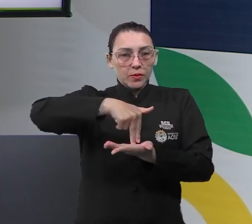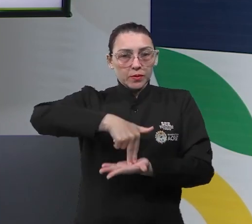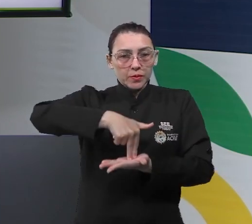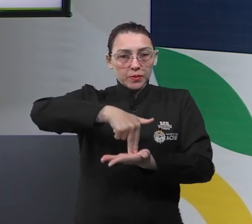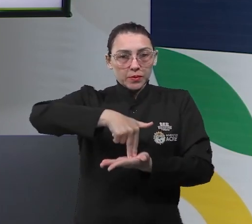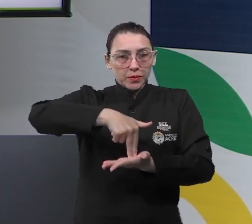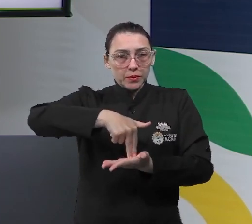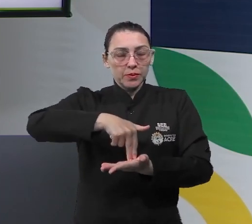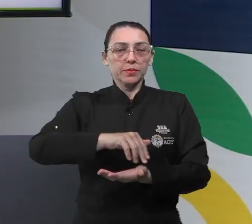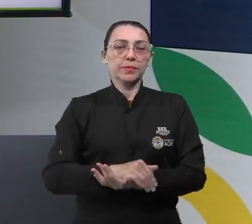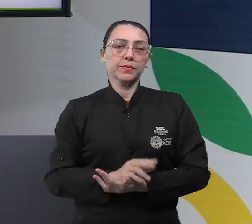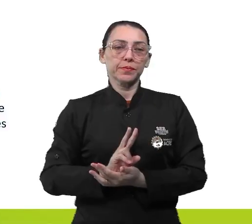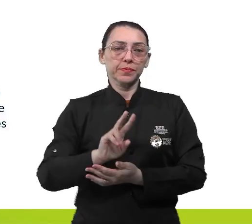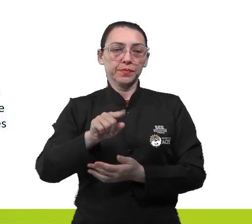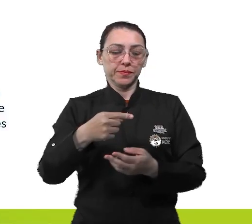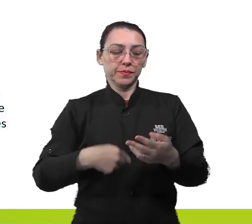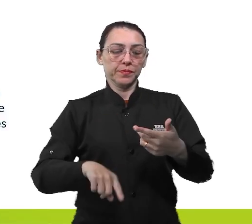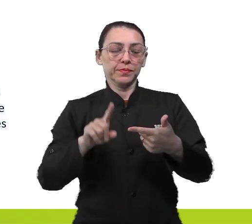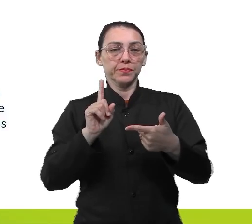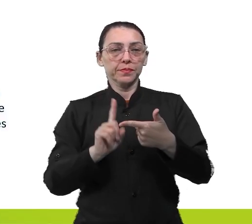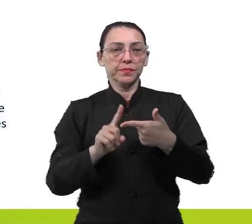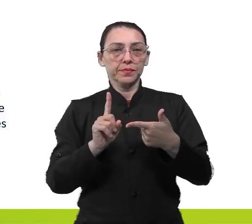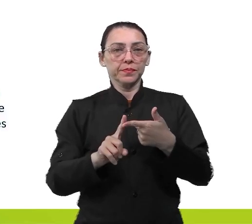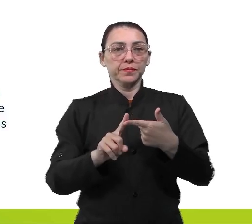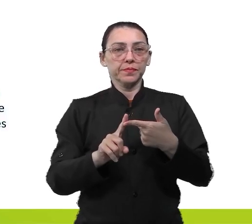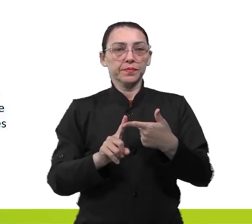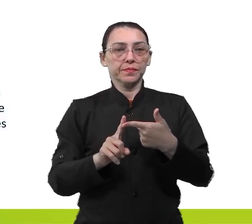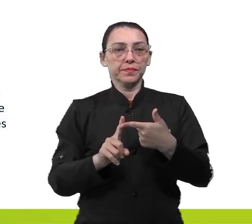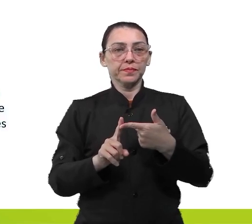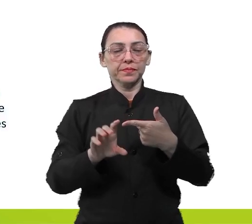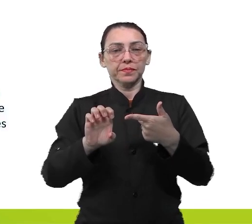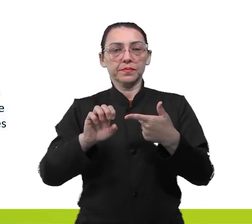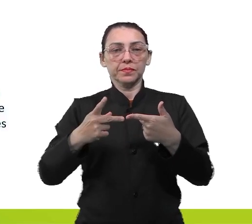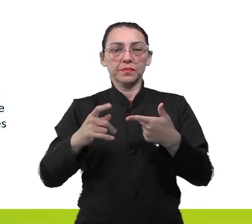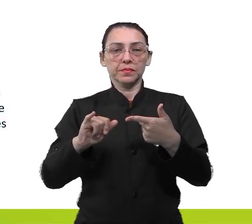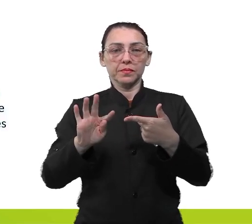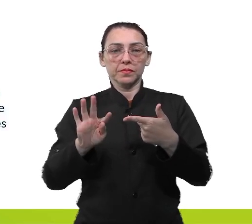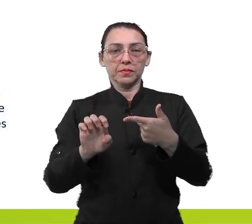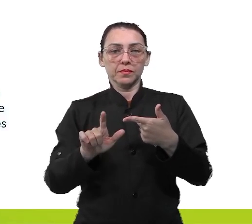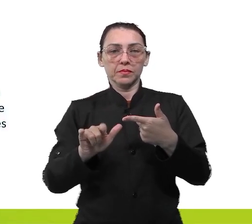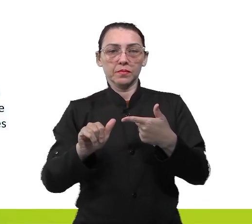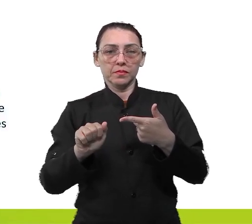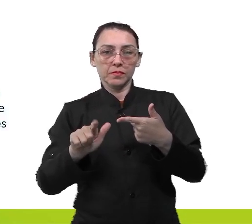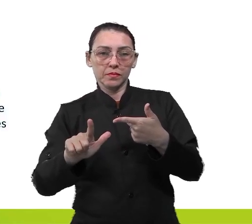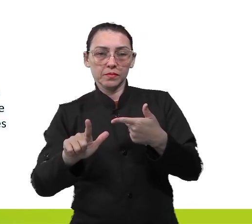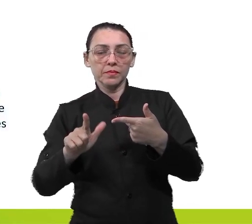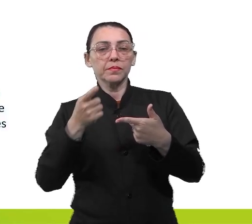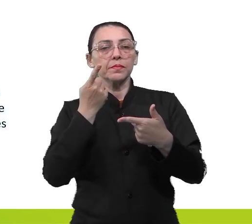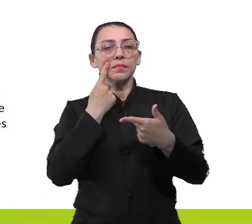sustentação. Próximo tecido, pessoal, conhecido como tecido epitelial. Olha só,